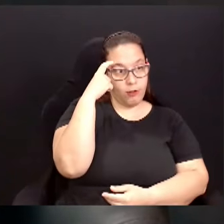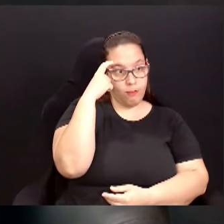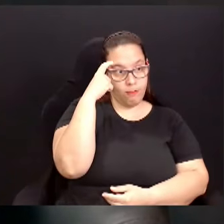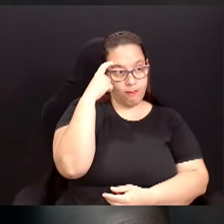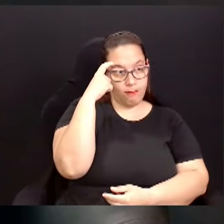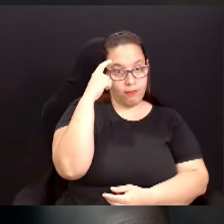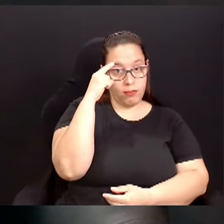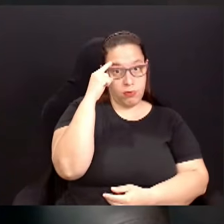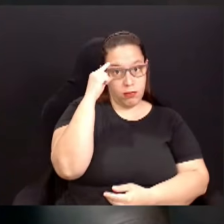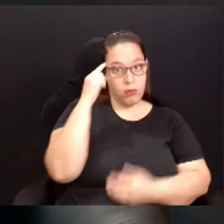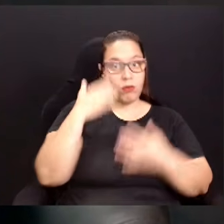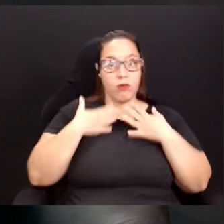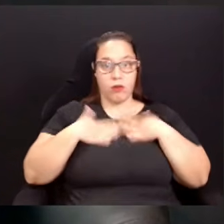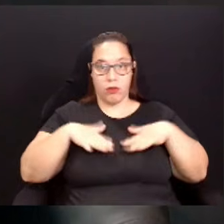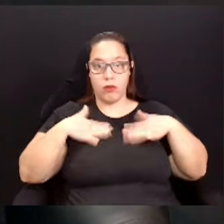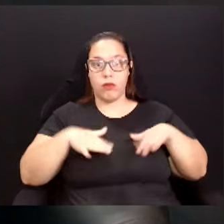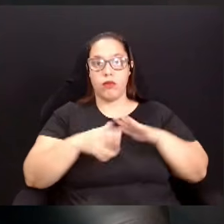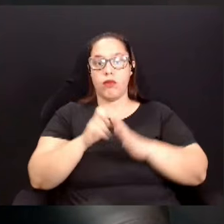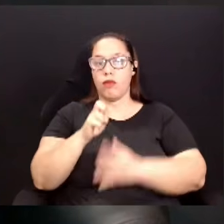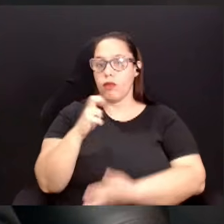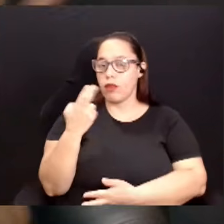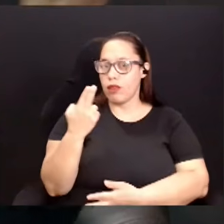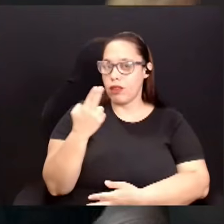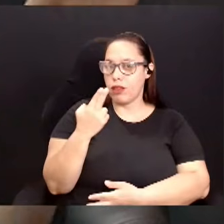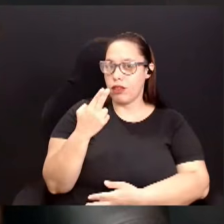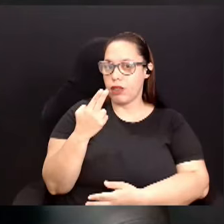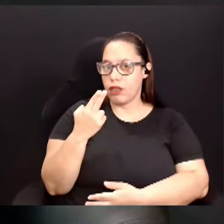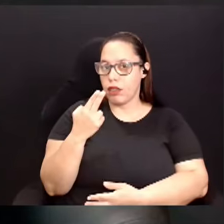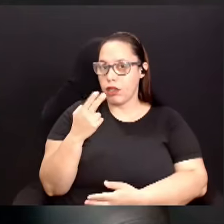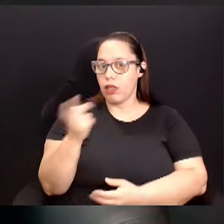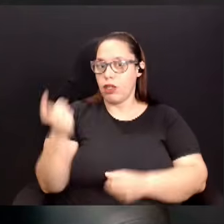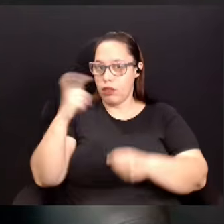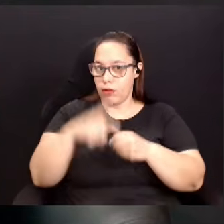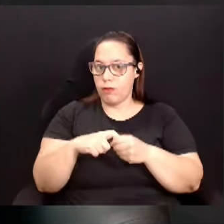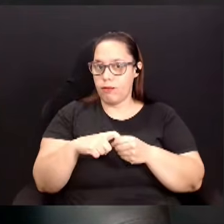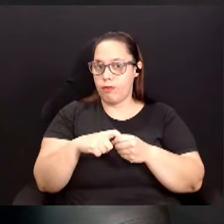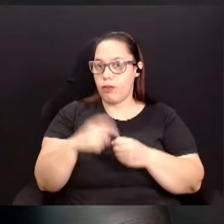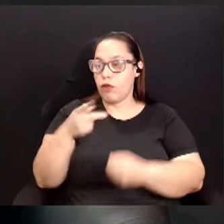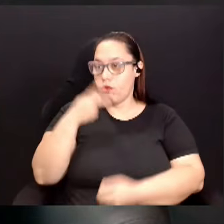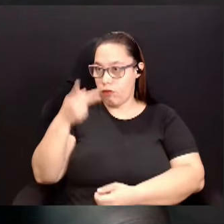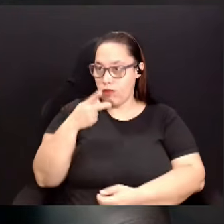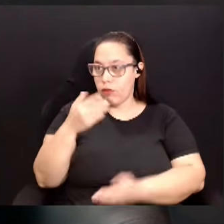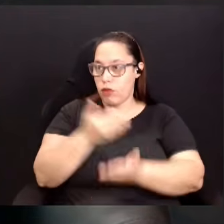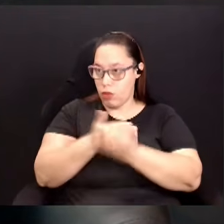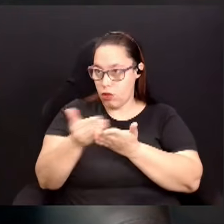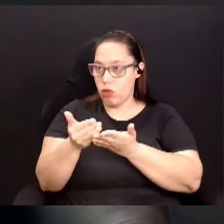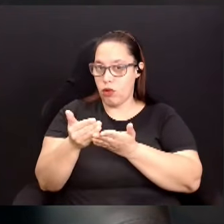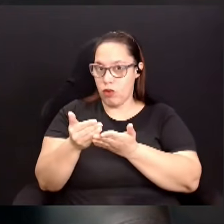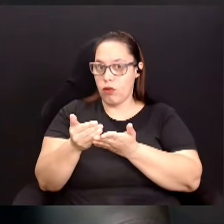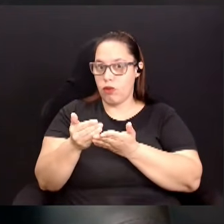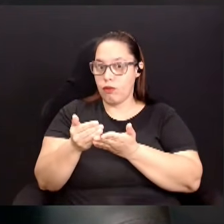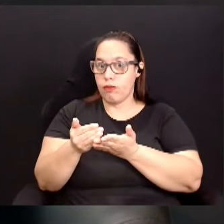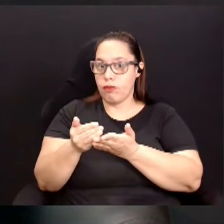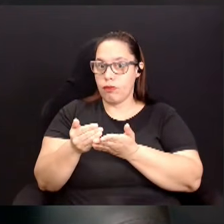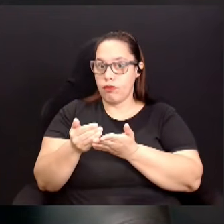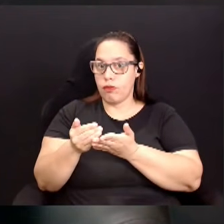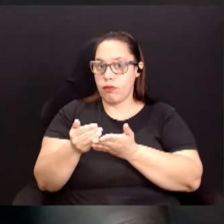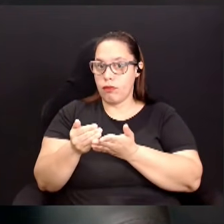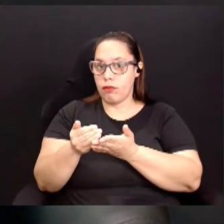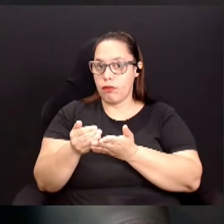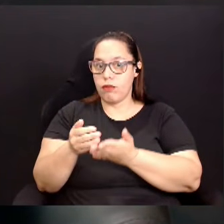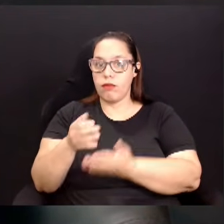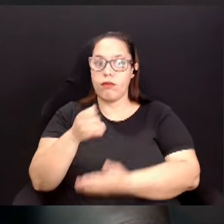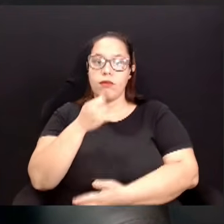Tranquilo. Sim. Né? Ou, podemos só retomar ali para o que eu estava falando inicialmente? Nossa, eu sinto muito que aconteceu isso